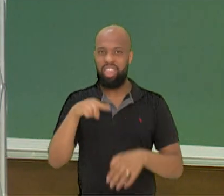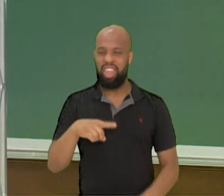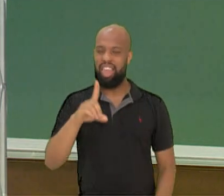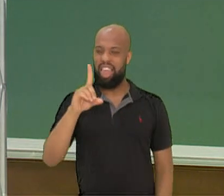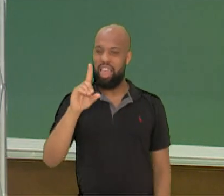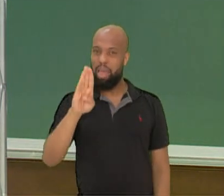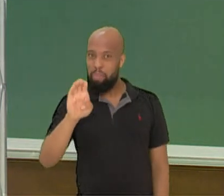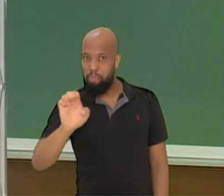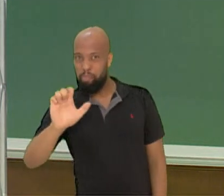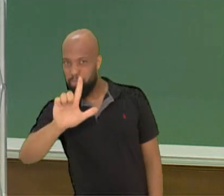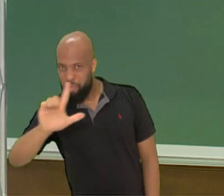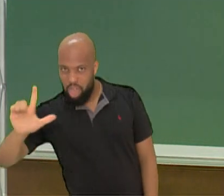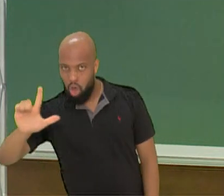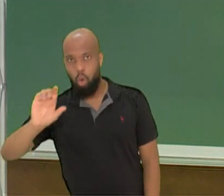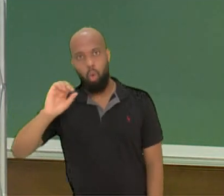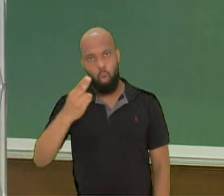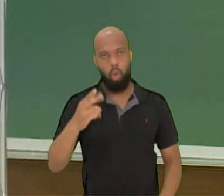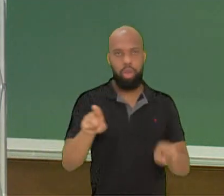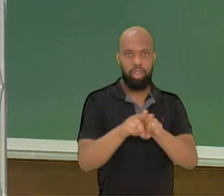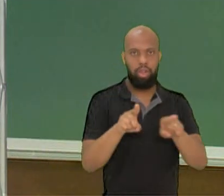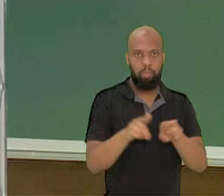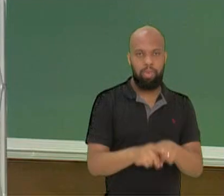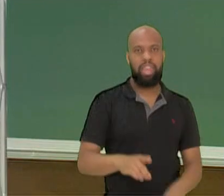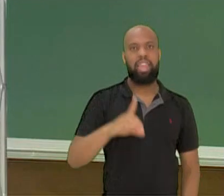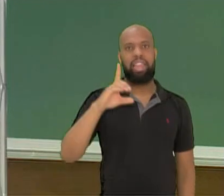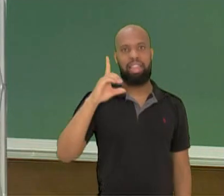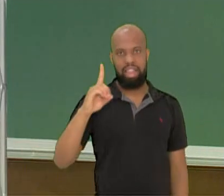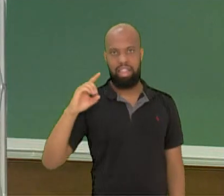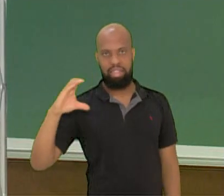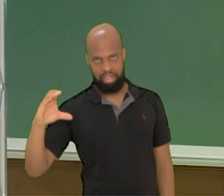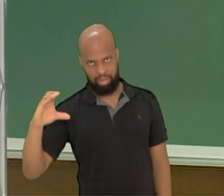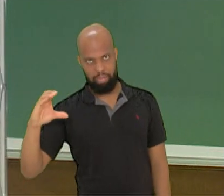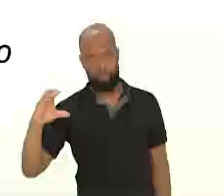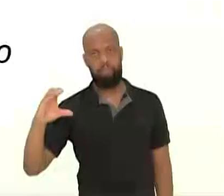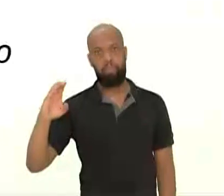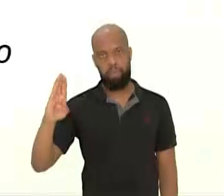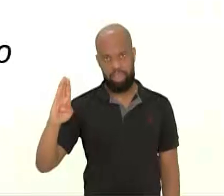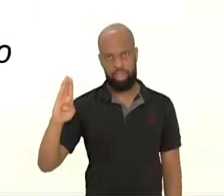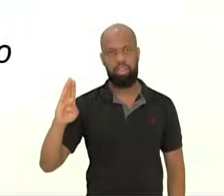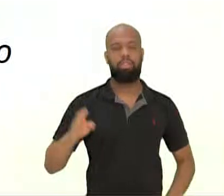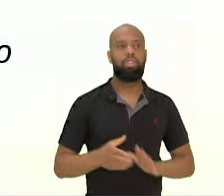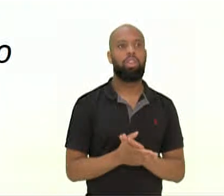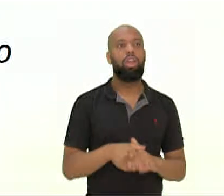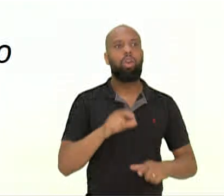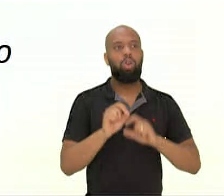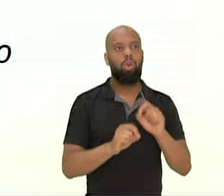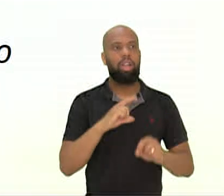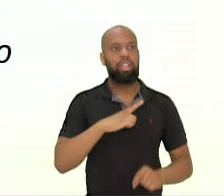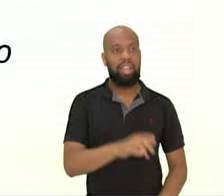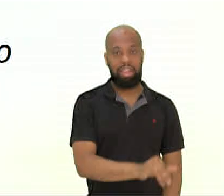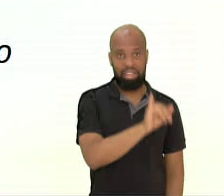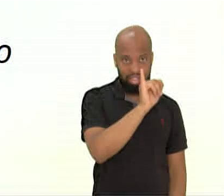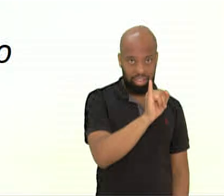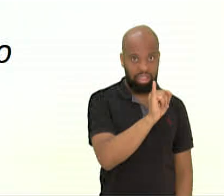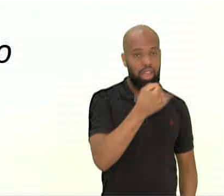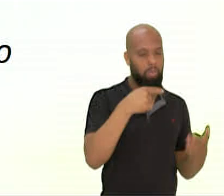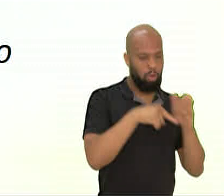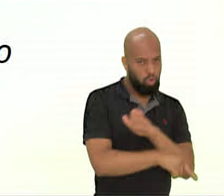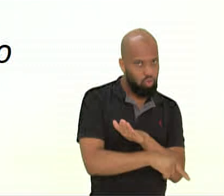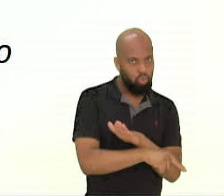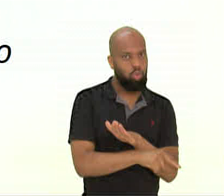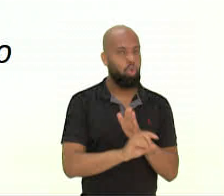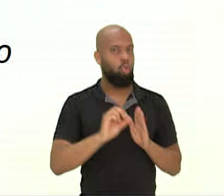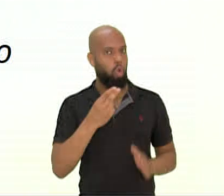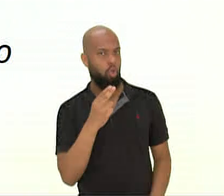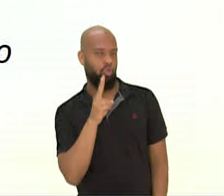então, olha o que temos ali, a nossa equação. A nossa equação está apresentando ali I, que é a intensidade, ΔE, que é a